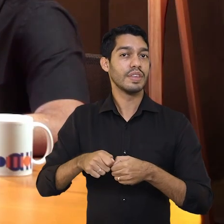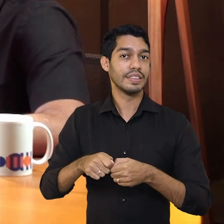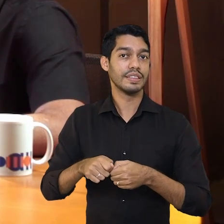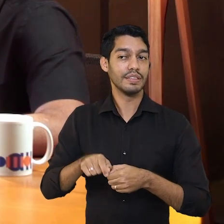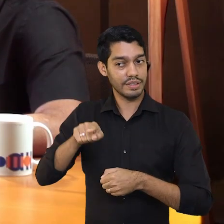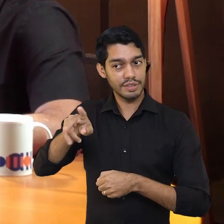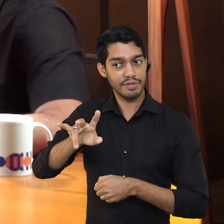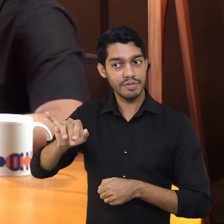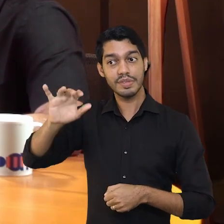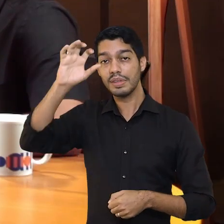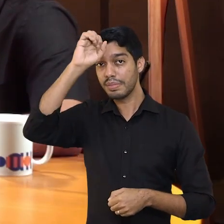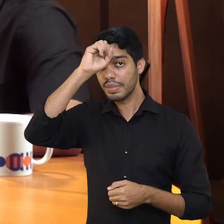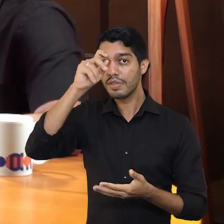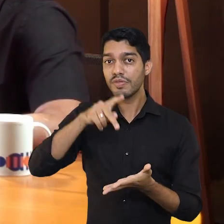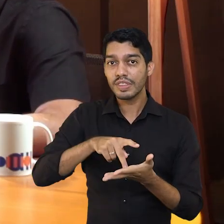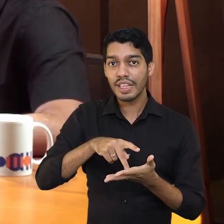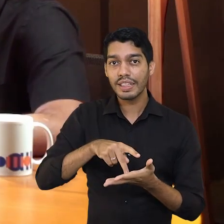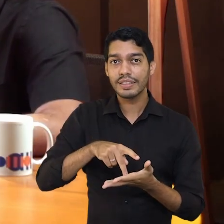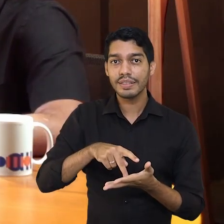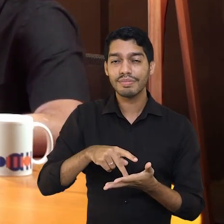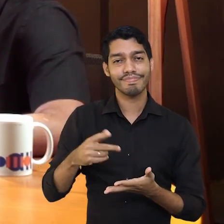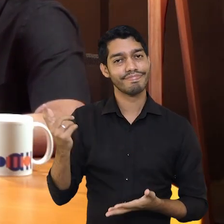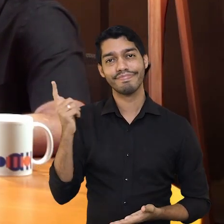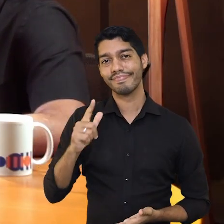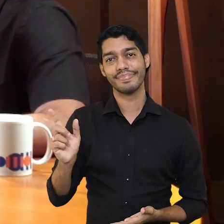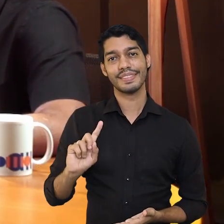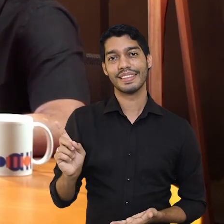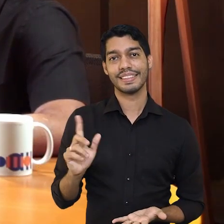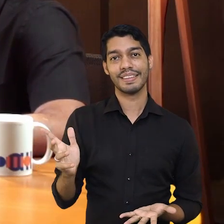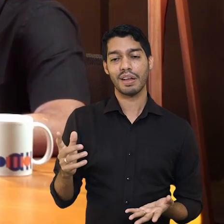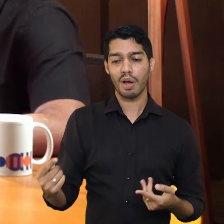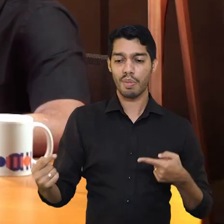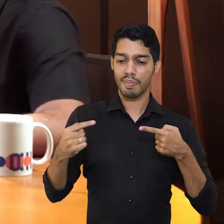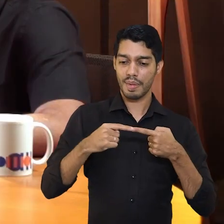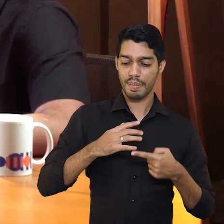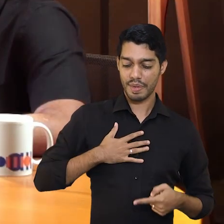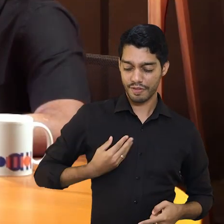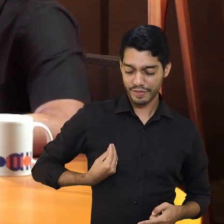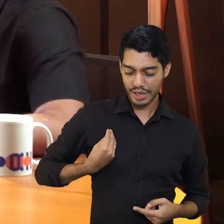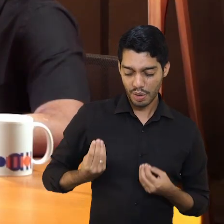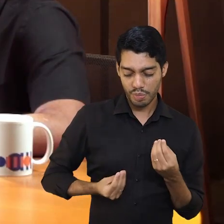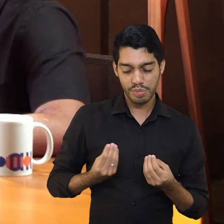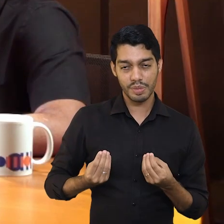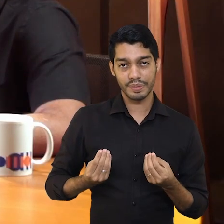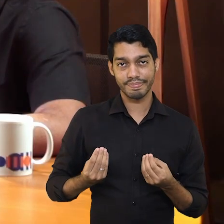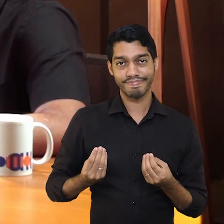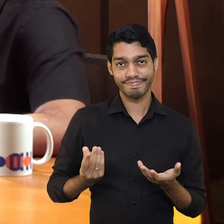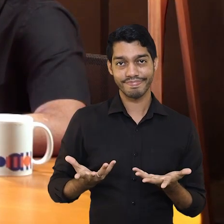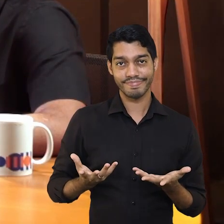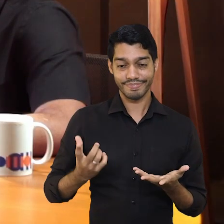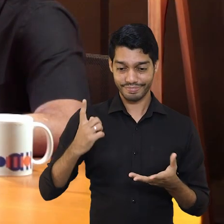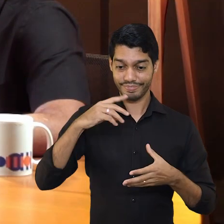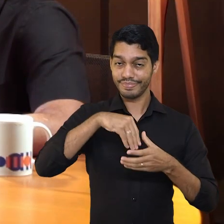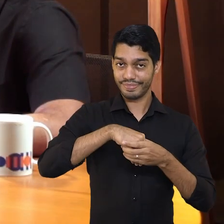conseguir realmente aprender aquele conteúdo e colocar aquilo em prática. Então, dentro do Elite, a gente tem tentado oferecer algumas técnicas de